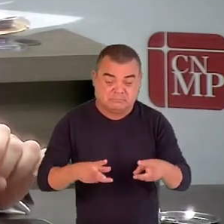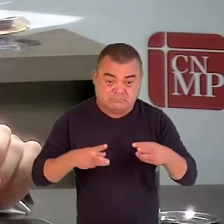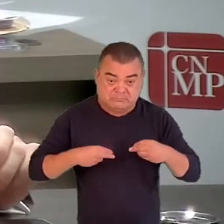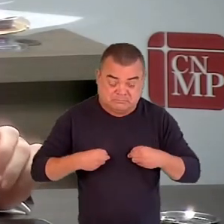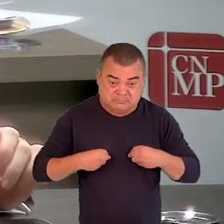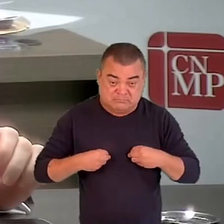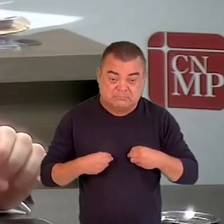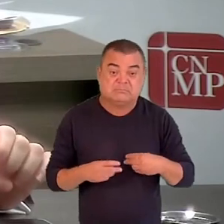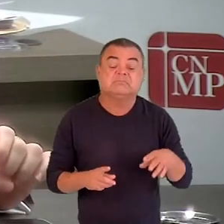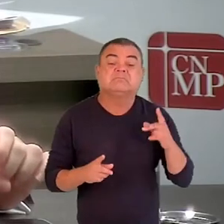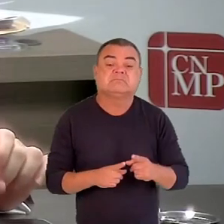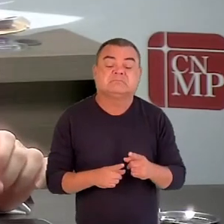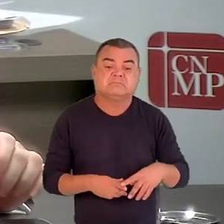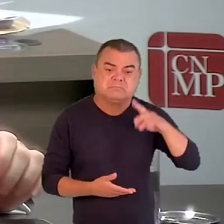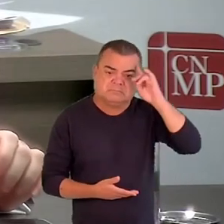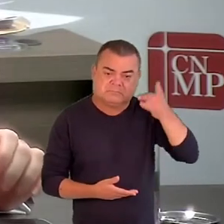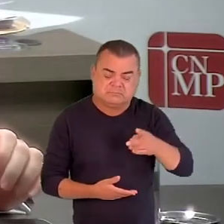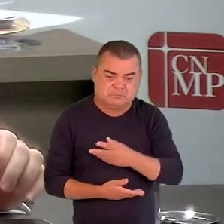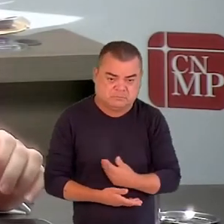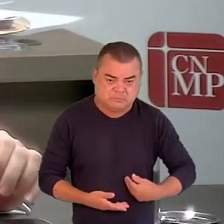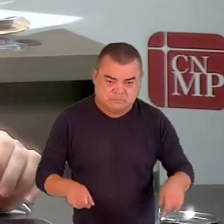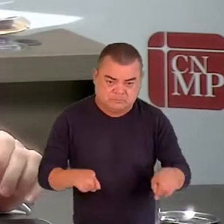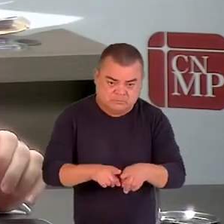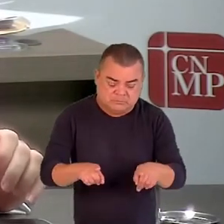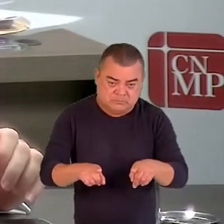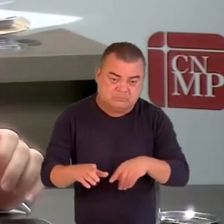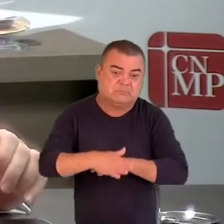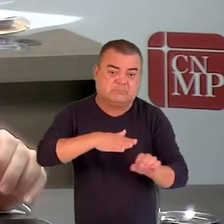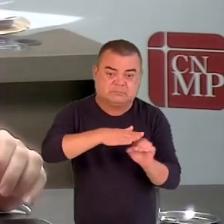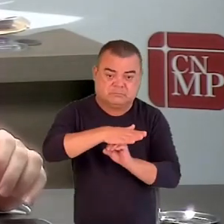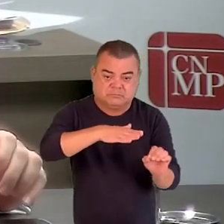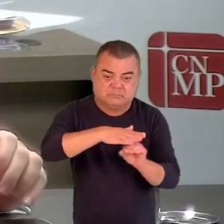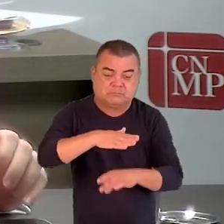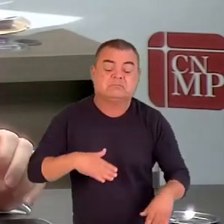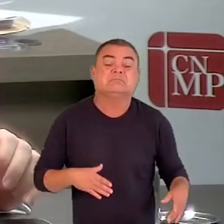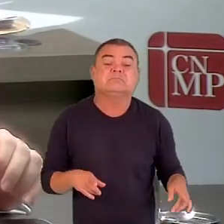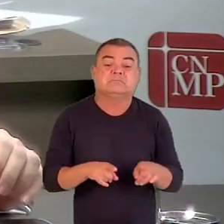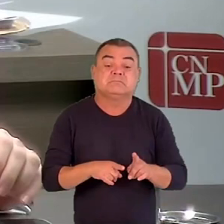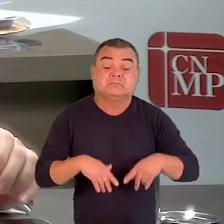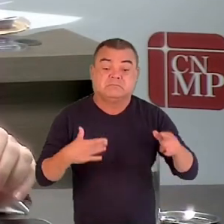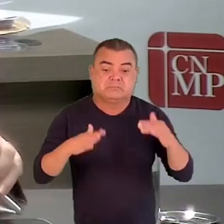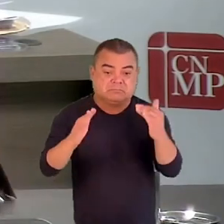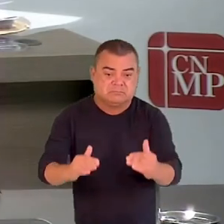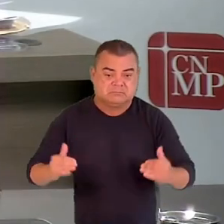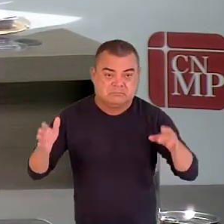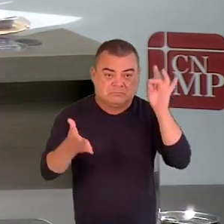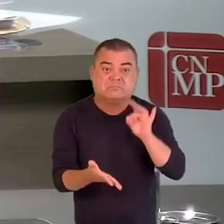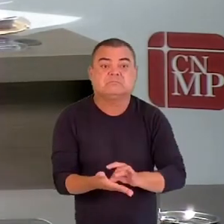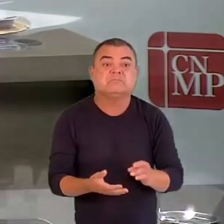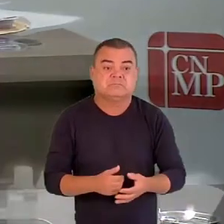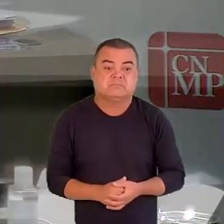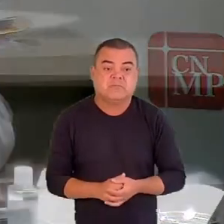os órgãos constitucionais, e este é um deles, da forma mais altiva, mais veemente e mais efetiva.